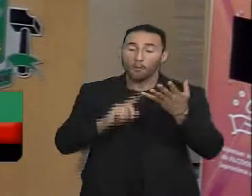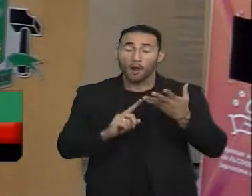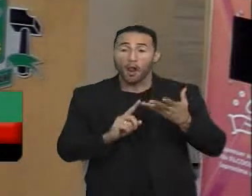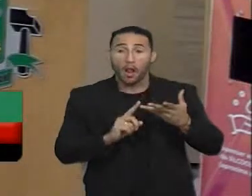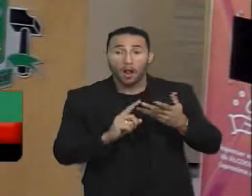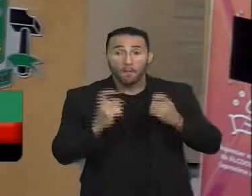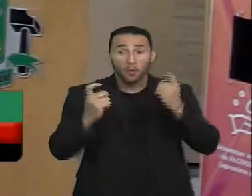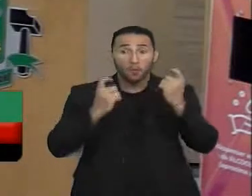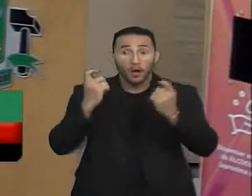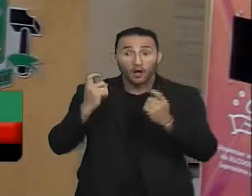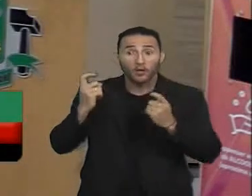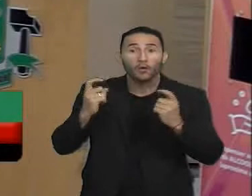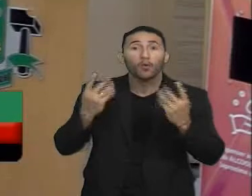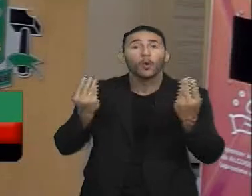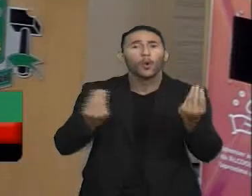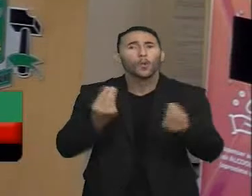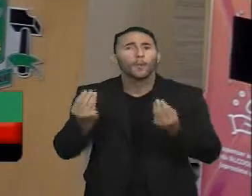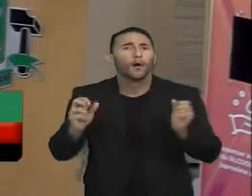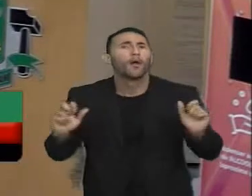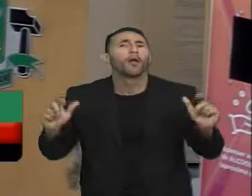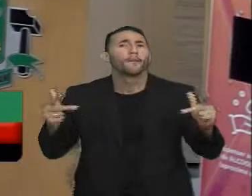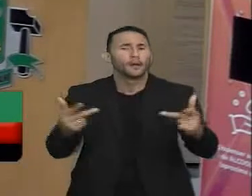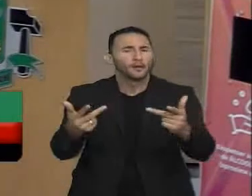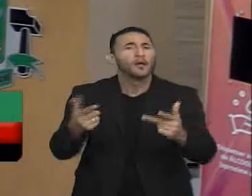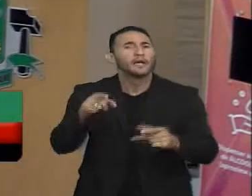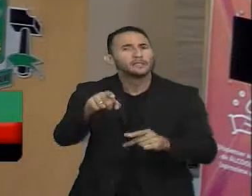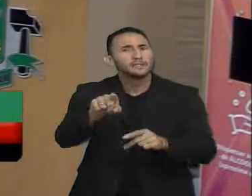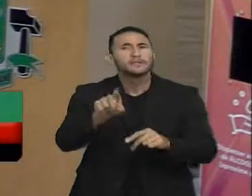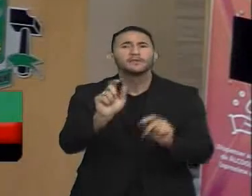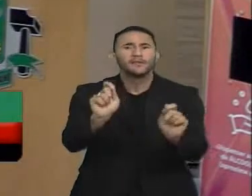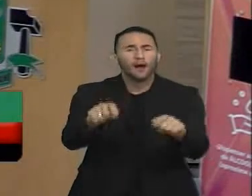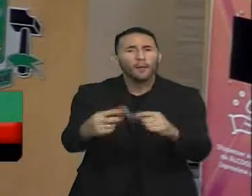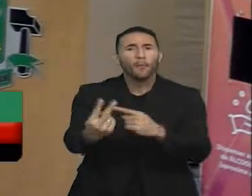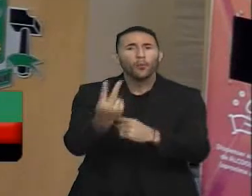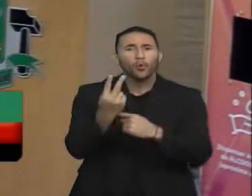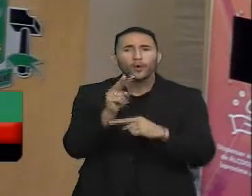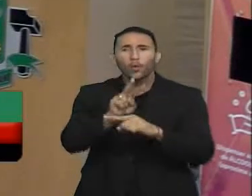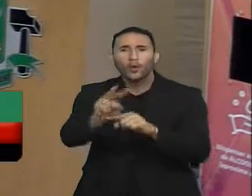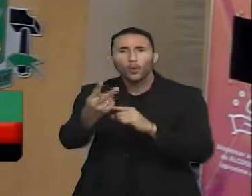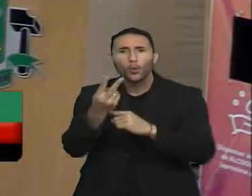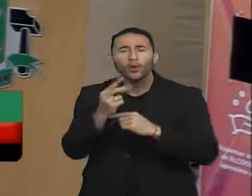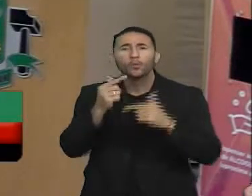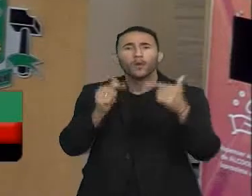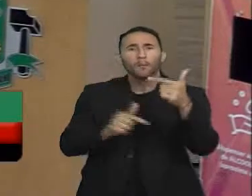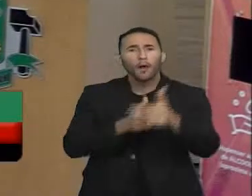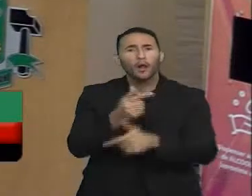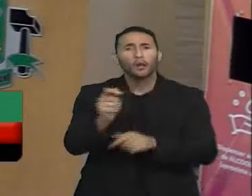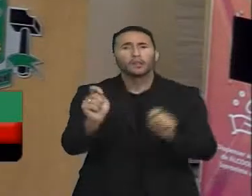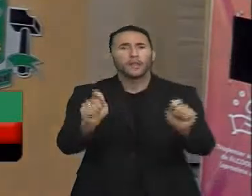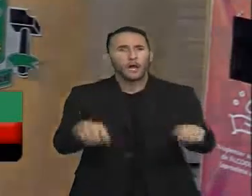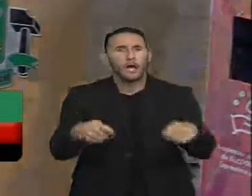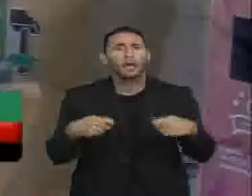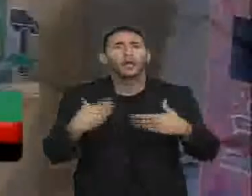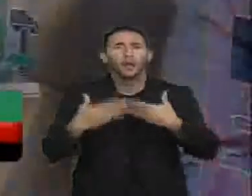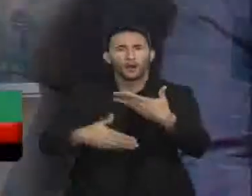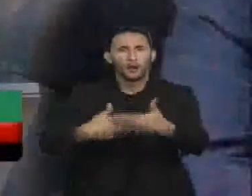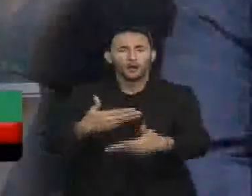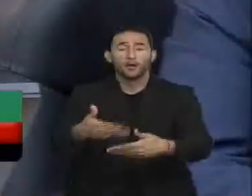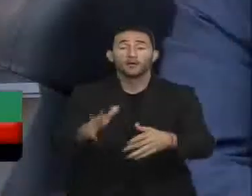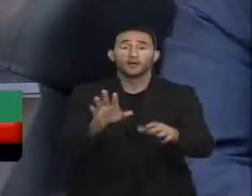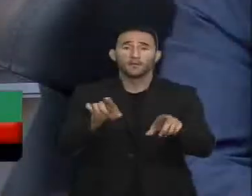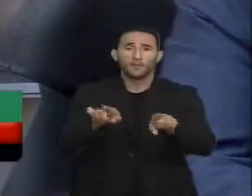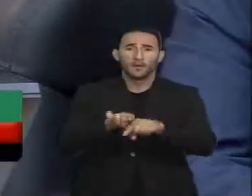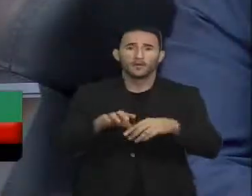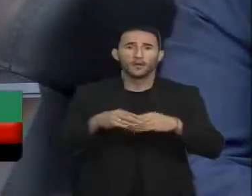está a casa. Então, dessa maneira, todo mundo cuida um pouco e os trabalhos vão funcionando da melhor maneira. Saudar aqui a